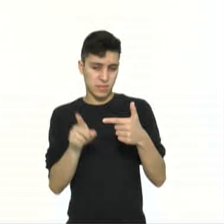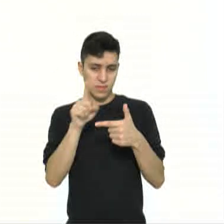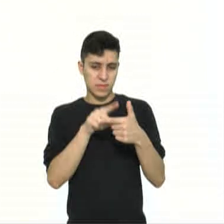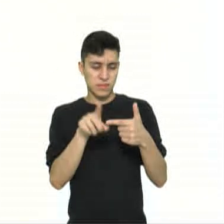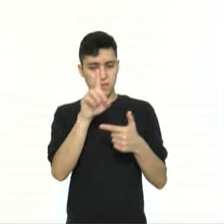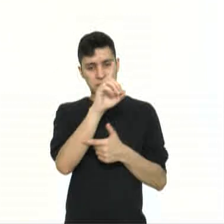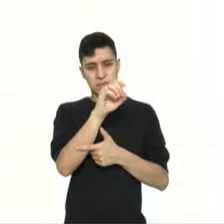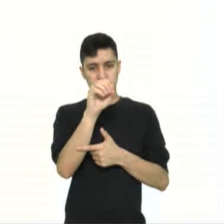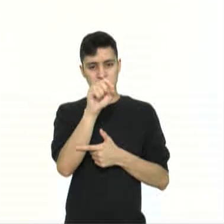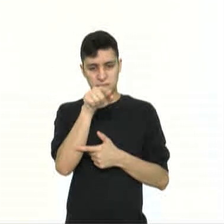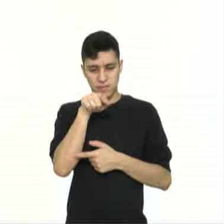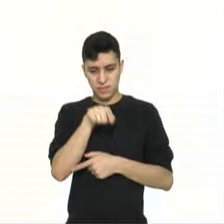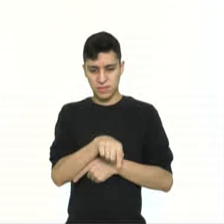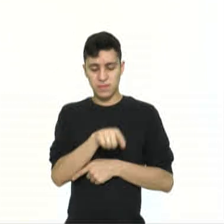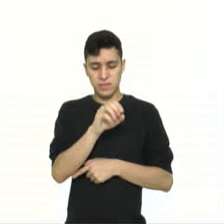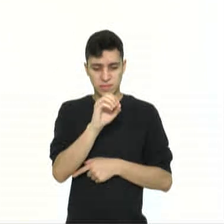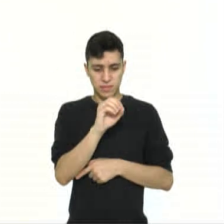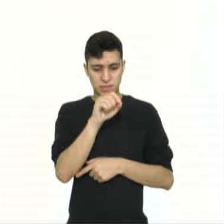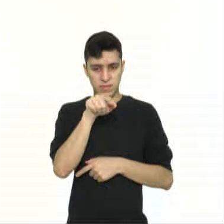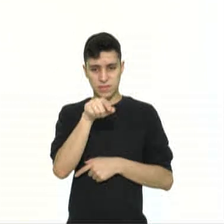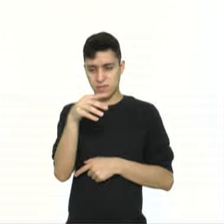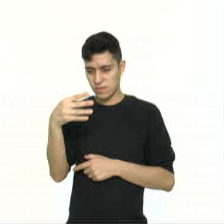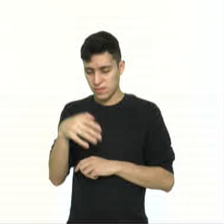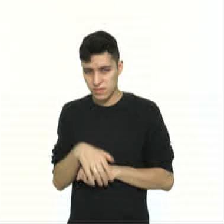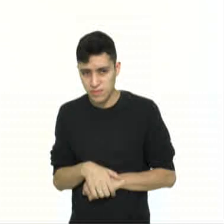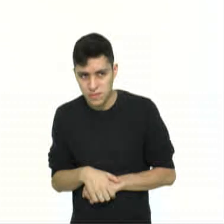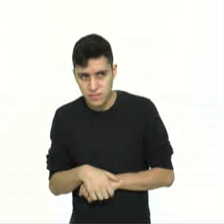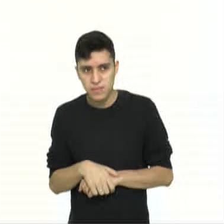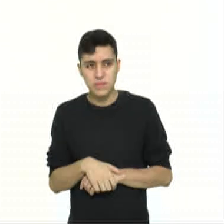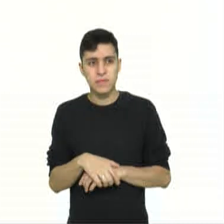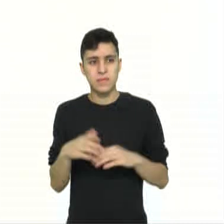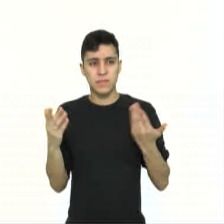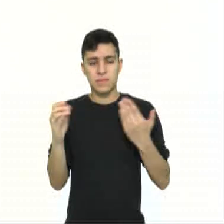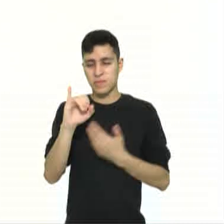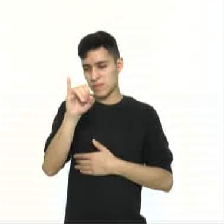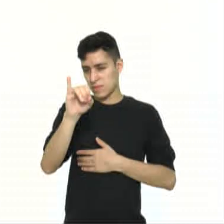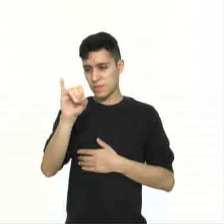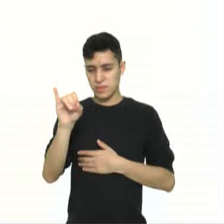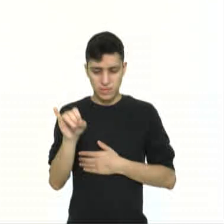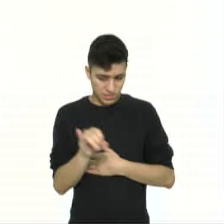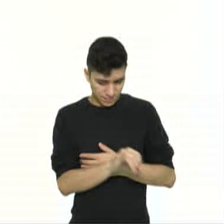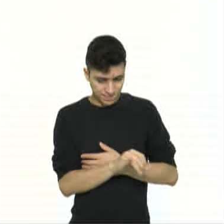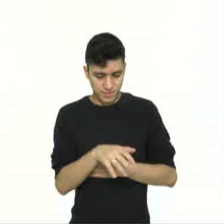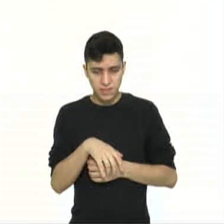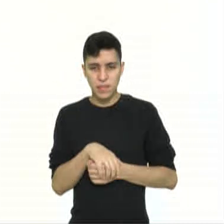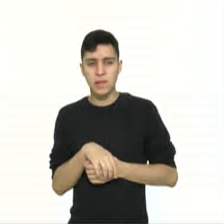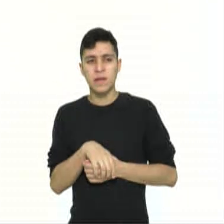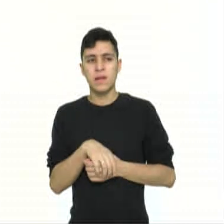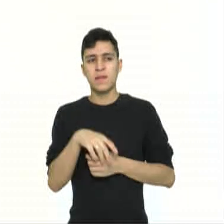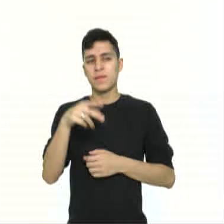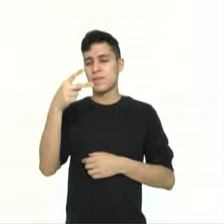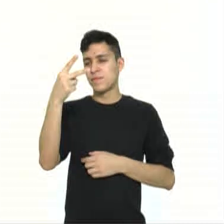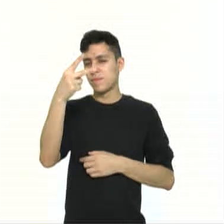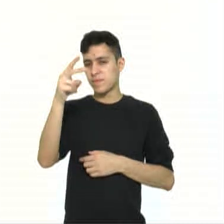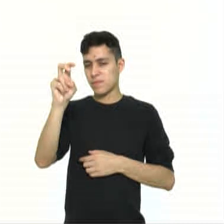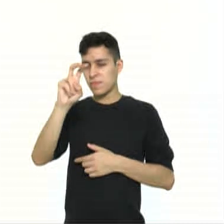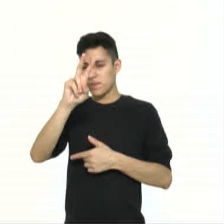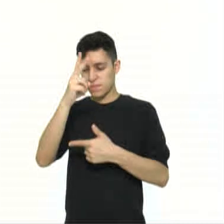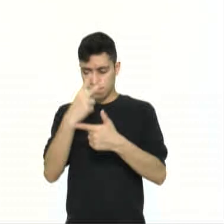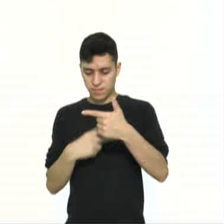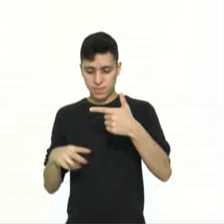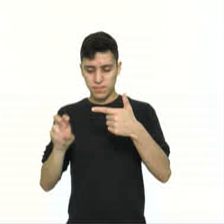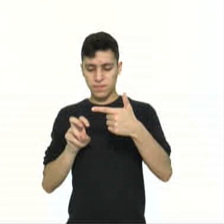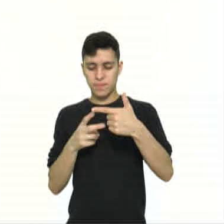10 por 0,4. Agora eu isolo o I, aquele 25 que está multiplicando, passa então